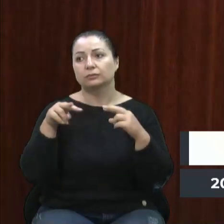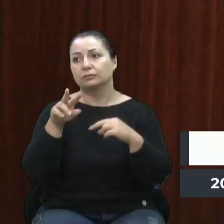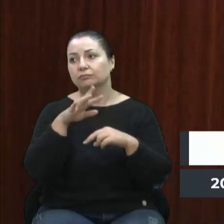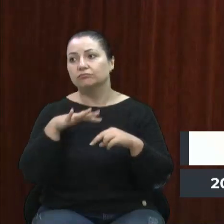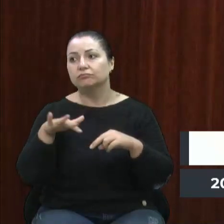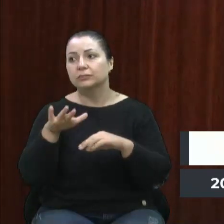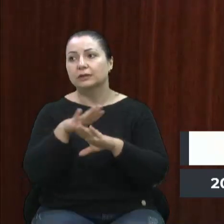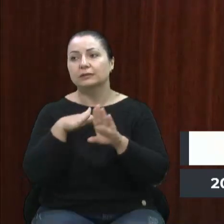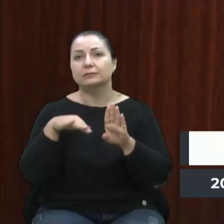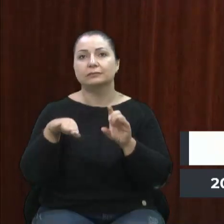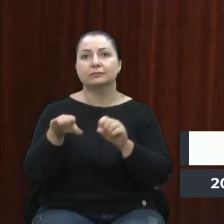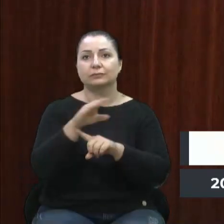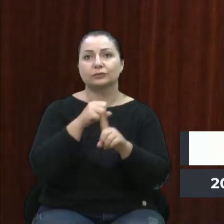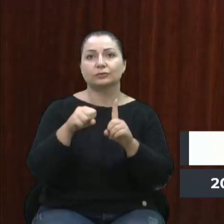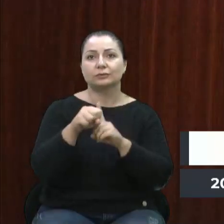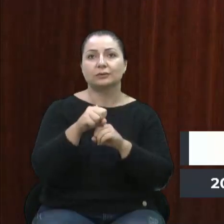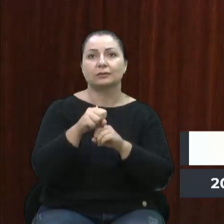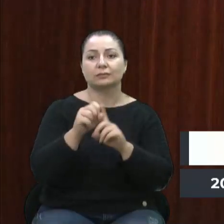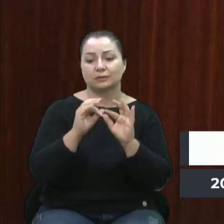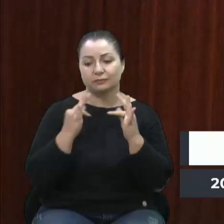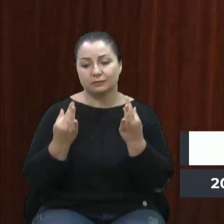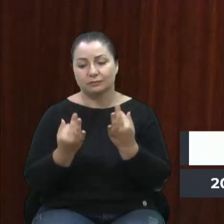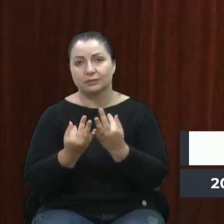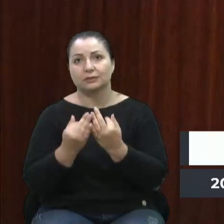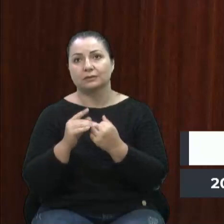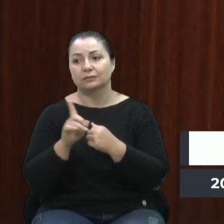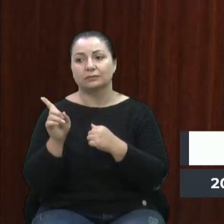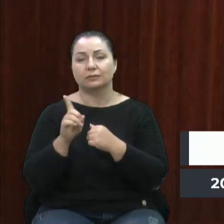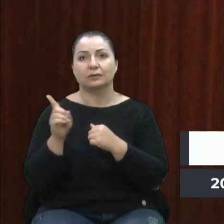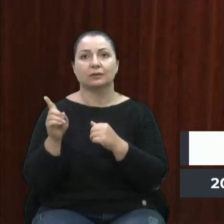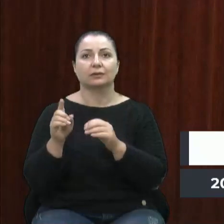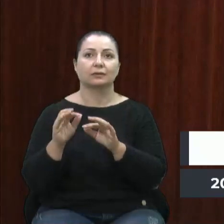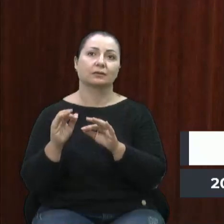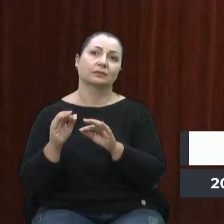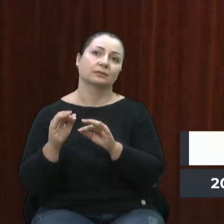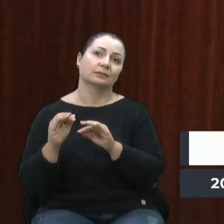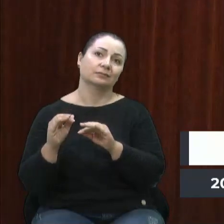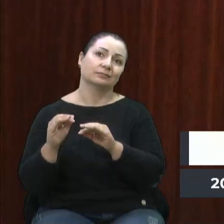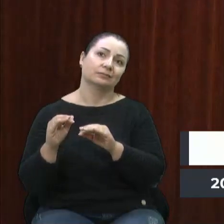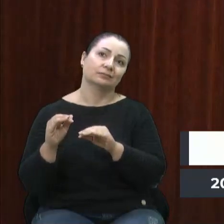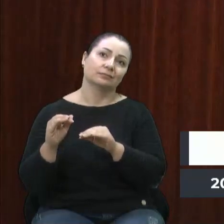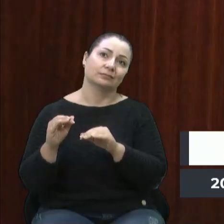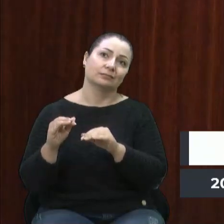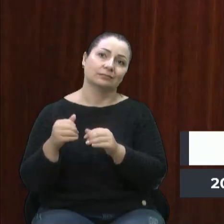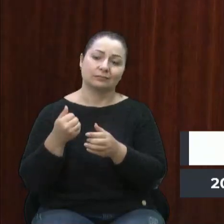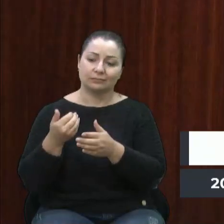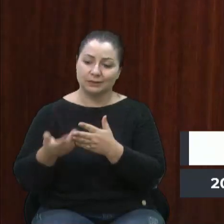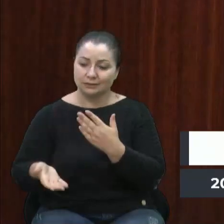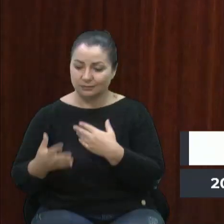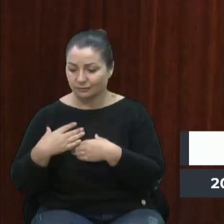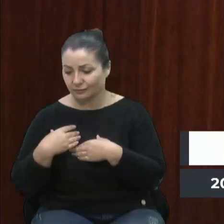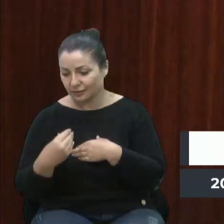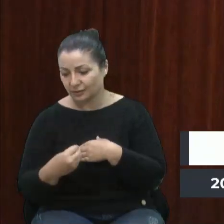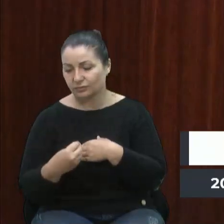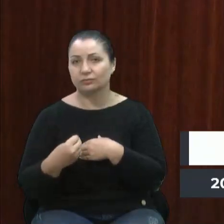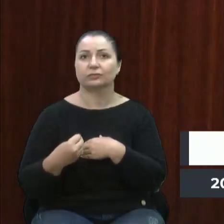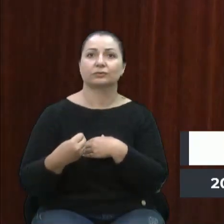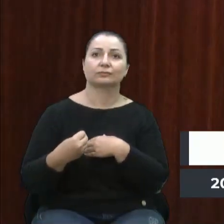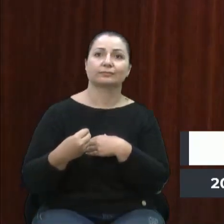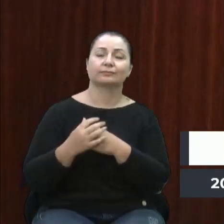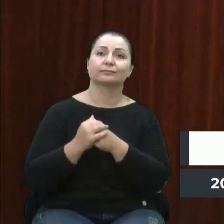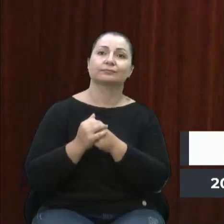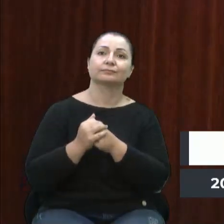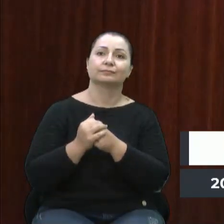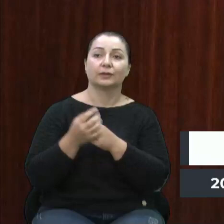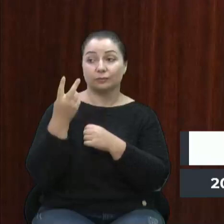para o social, para aquelas famílias que estão lá com seus parentes, para aquelas pessoas que perdem seus filhos. Estou olhando para isso.